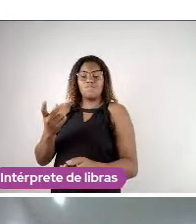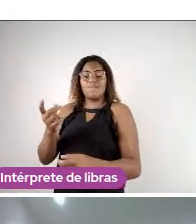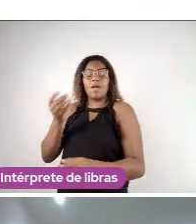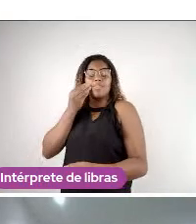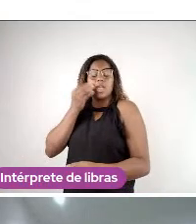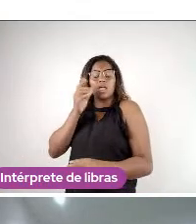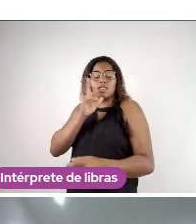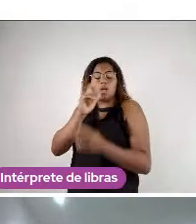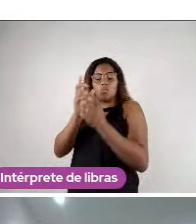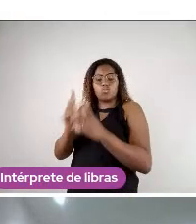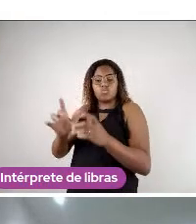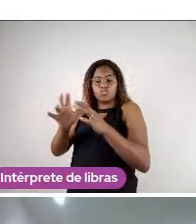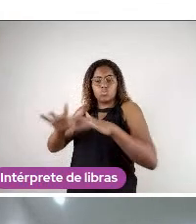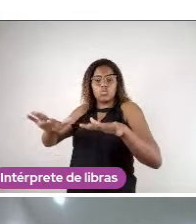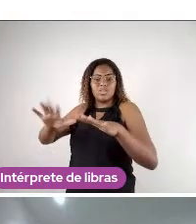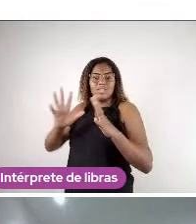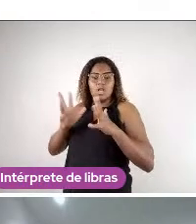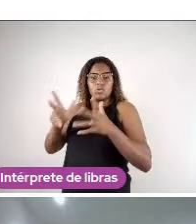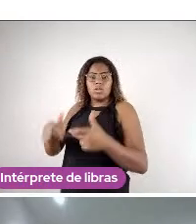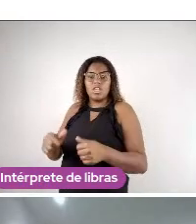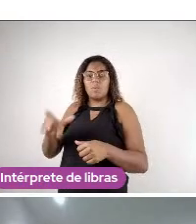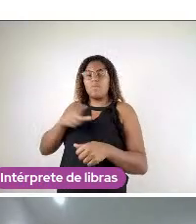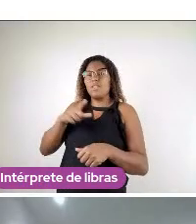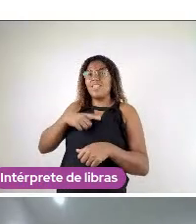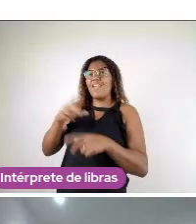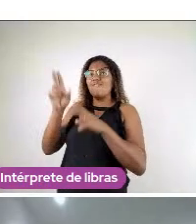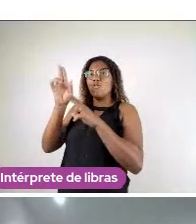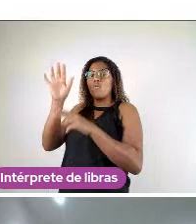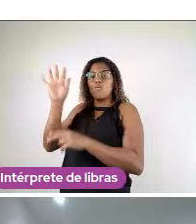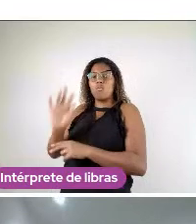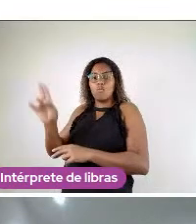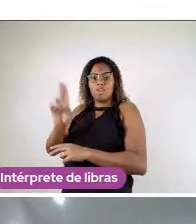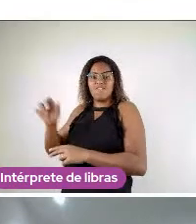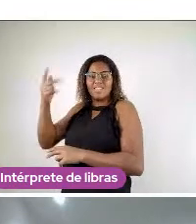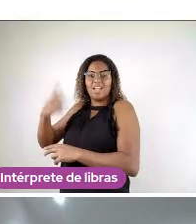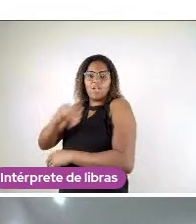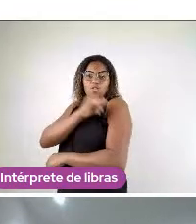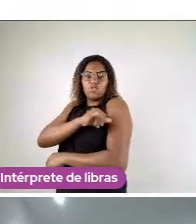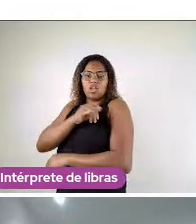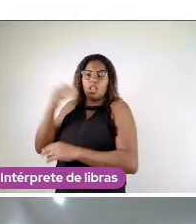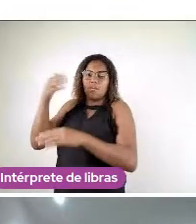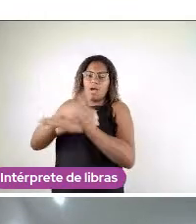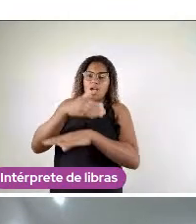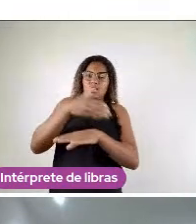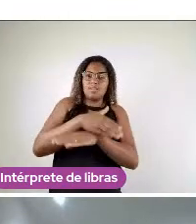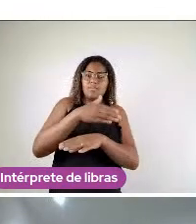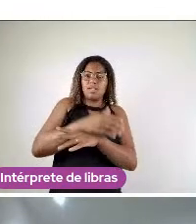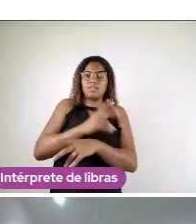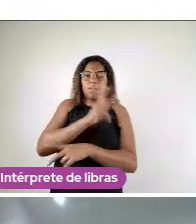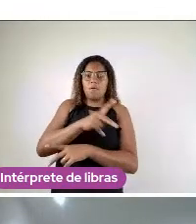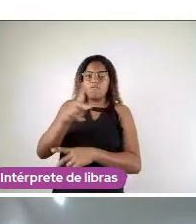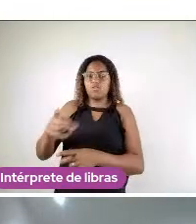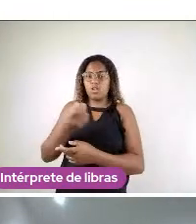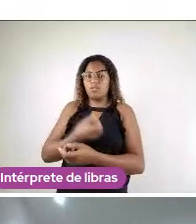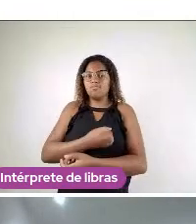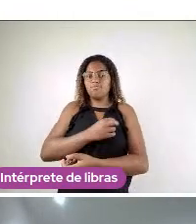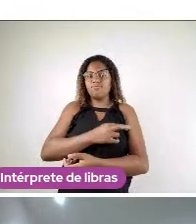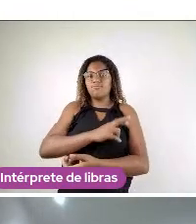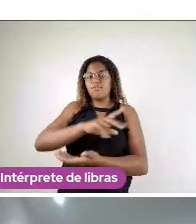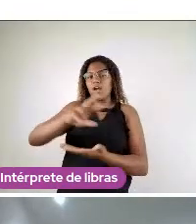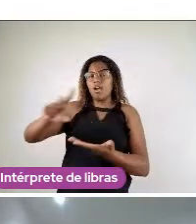de vários professores das universidades aqui do Rio de Janeiro, participação do Ministério da Ciência e Tecnologia